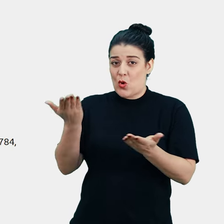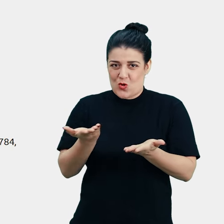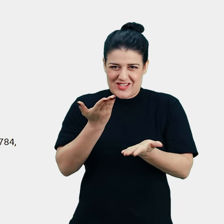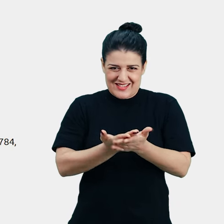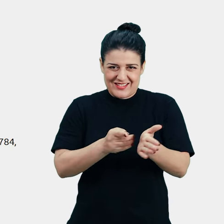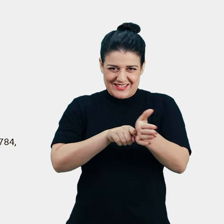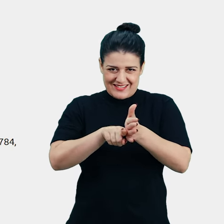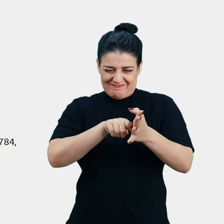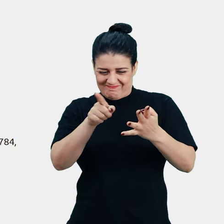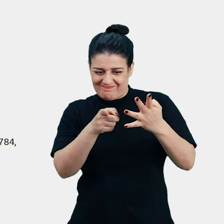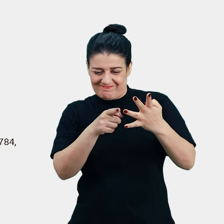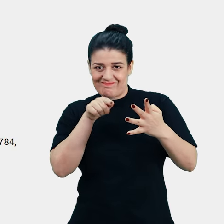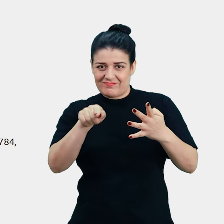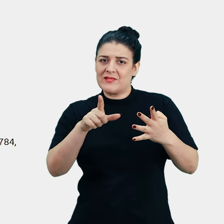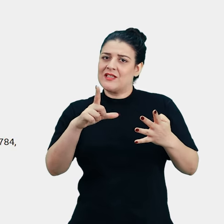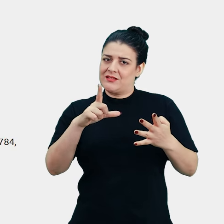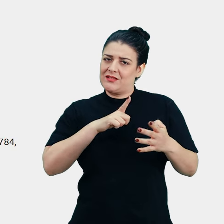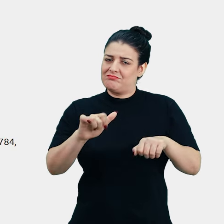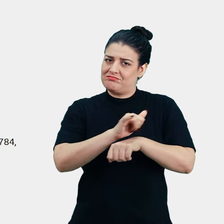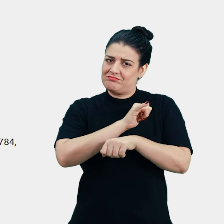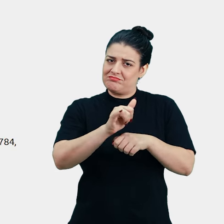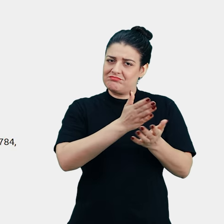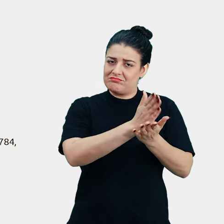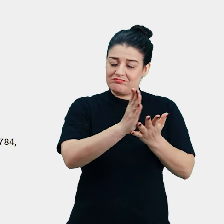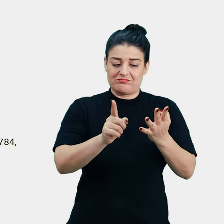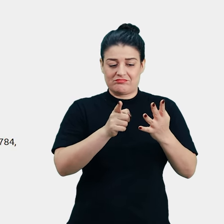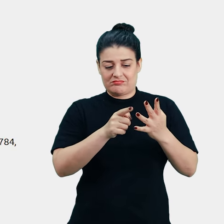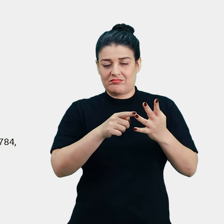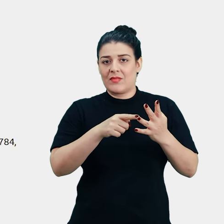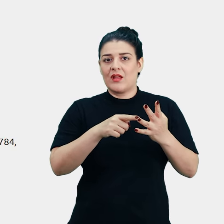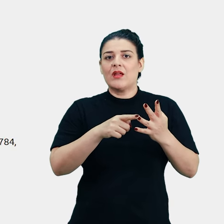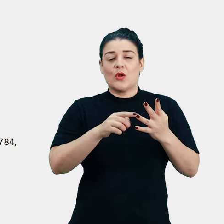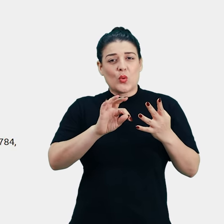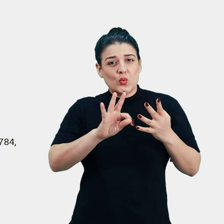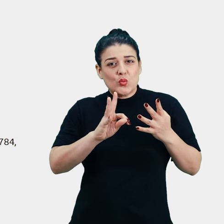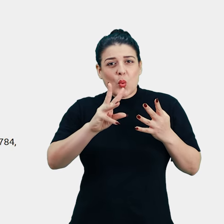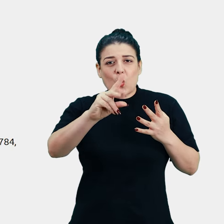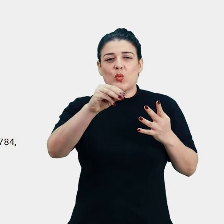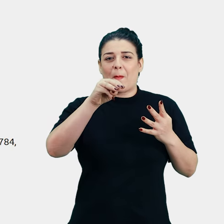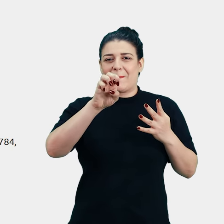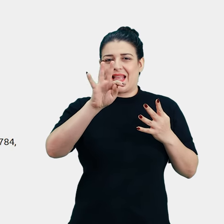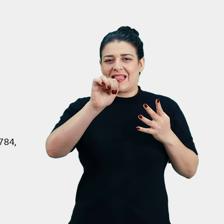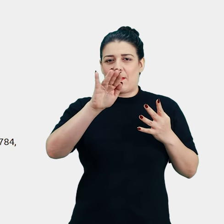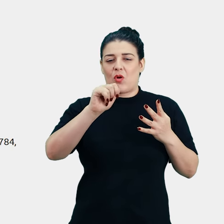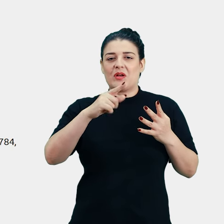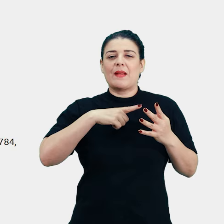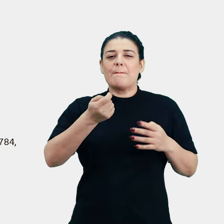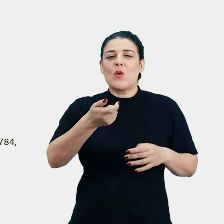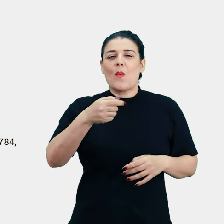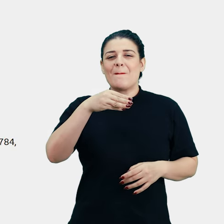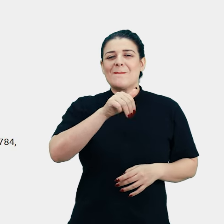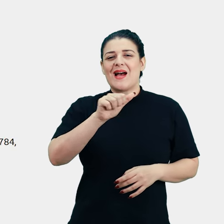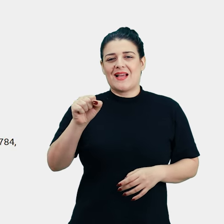metabolômico, nós temos algumas abordagens, que é o metaboloma, que é o conjunto de todos os metabólitos de baixa massa